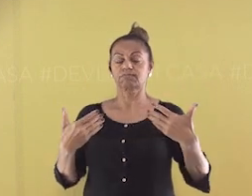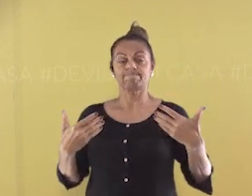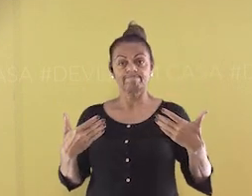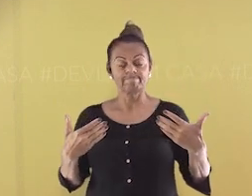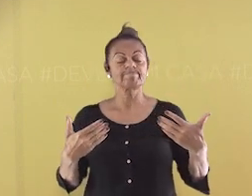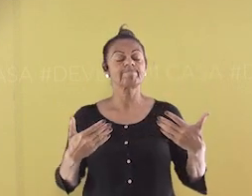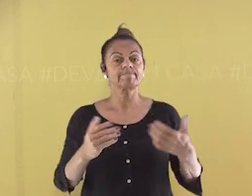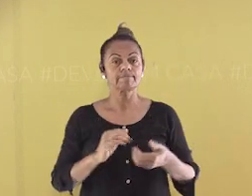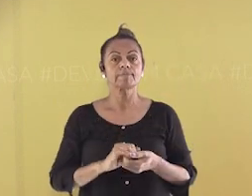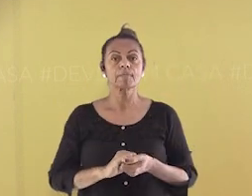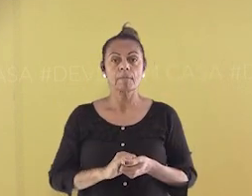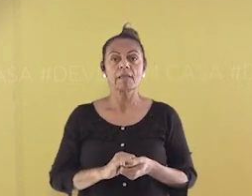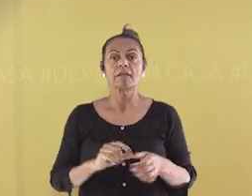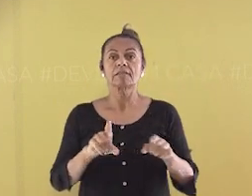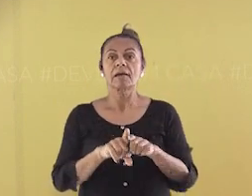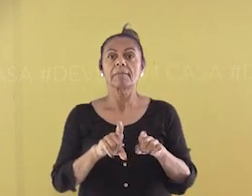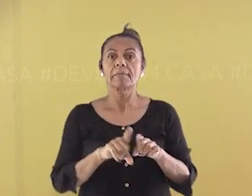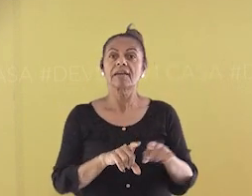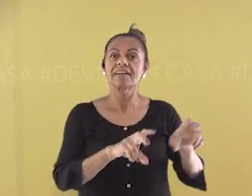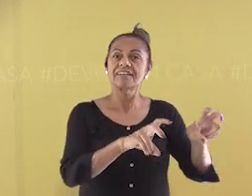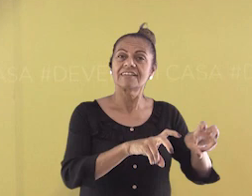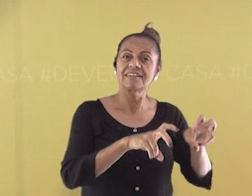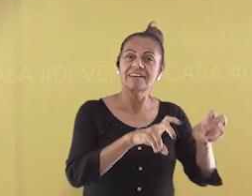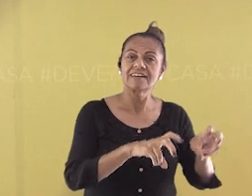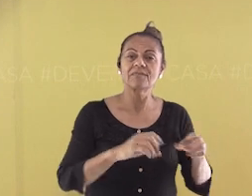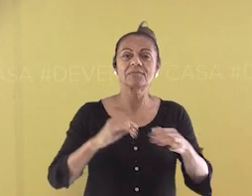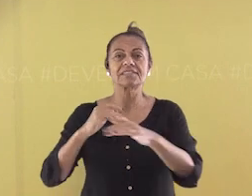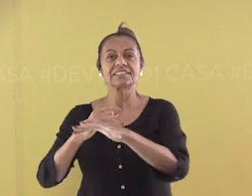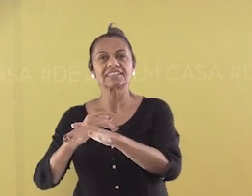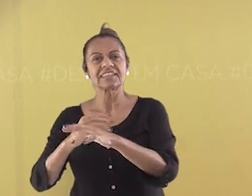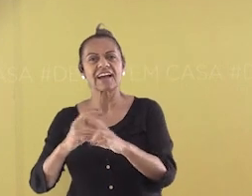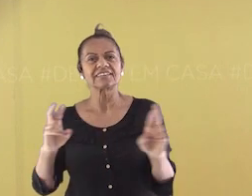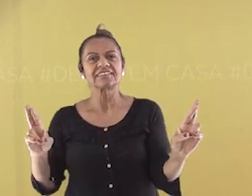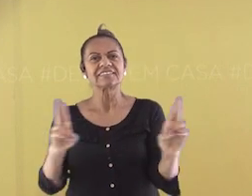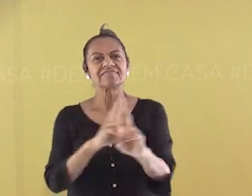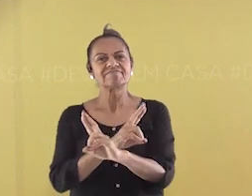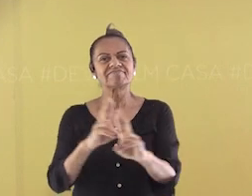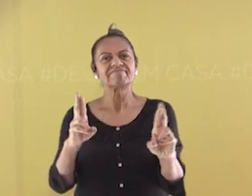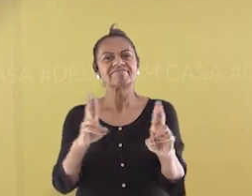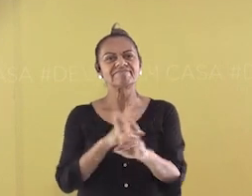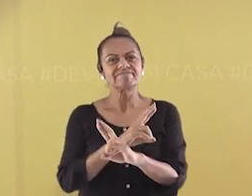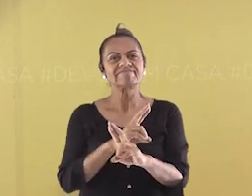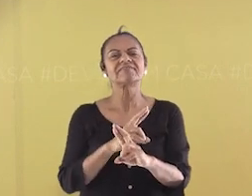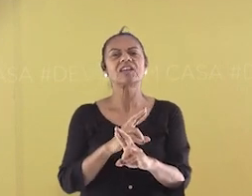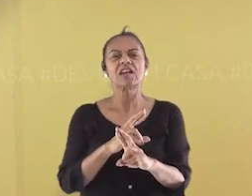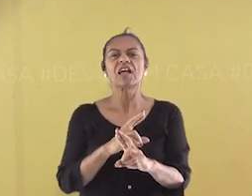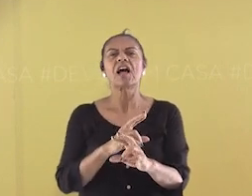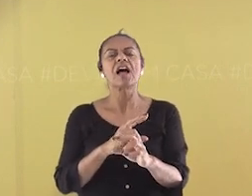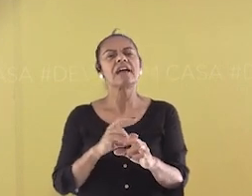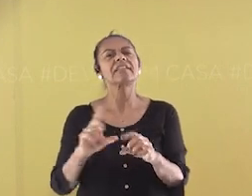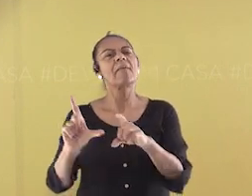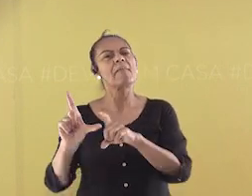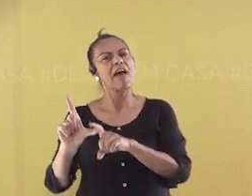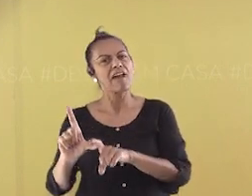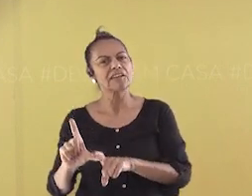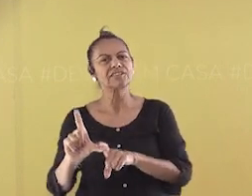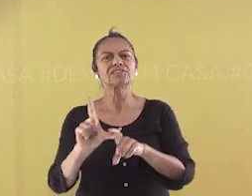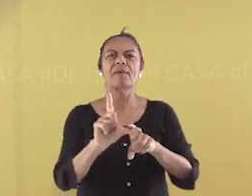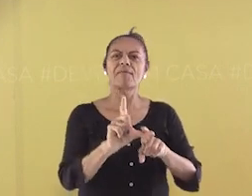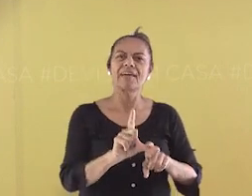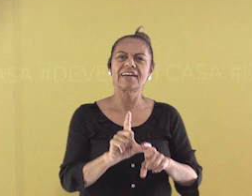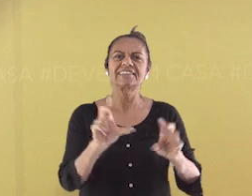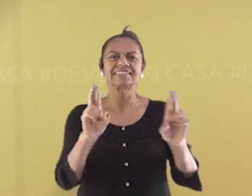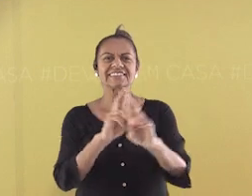forma assustadora. Falamos da ligação entre o campo e a cidade, relação de interdependência,